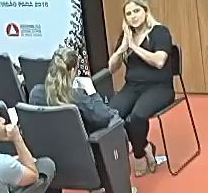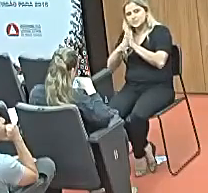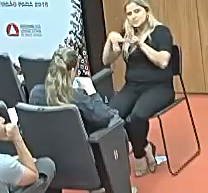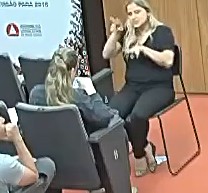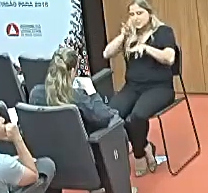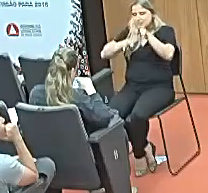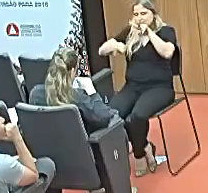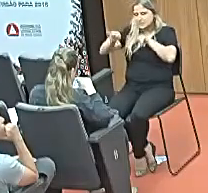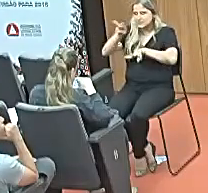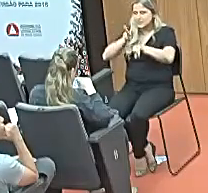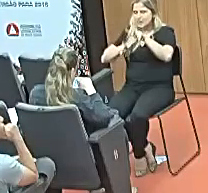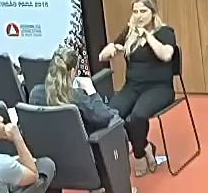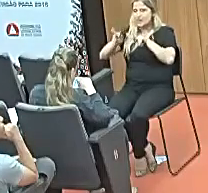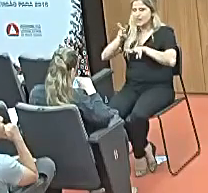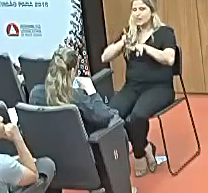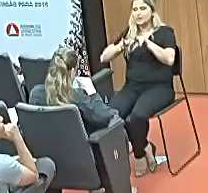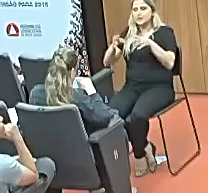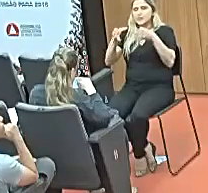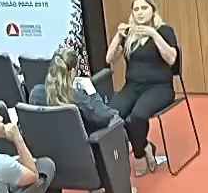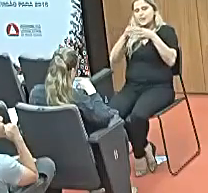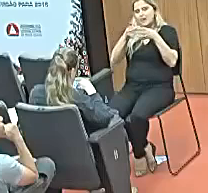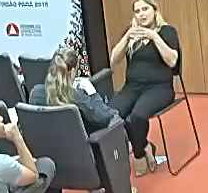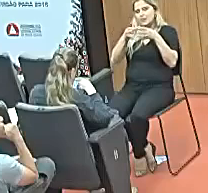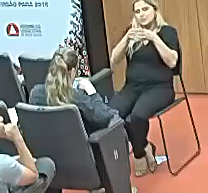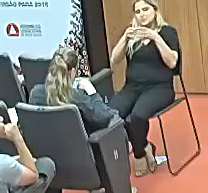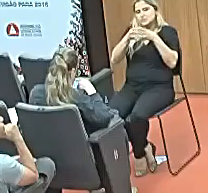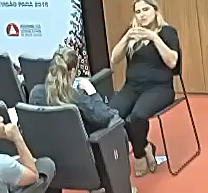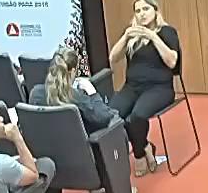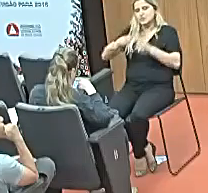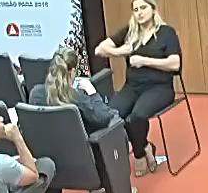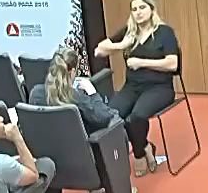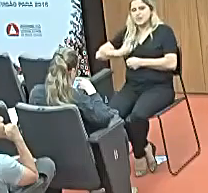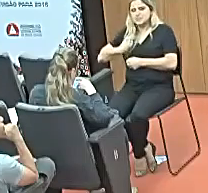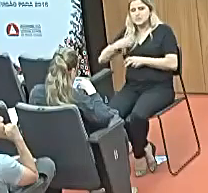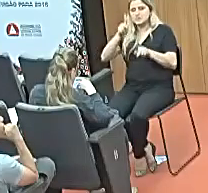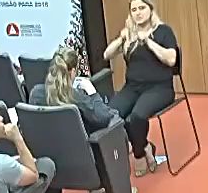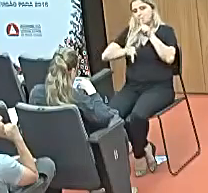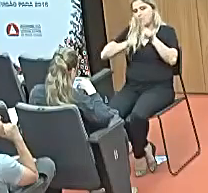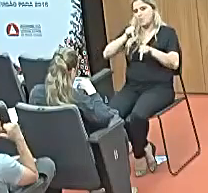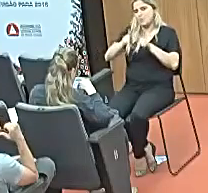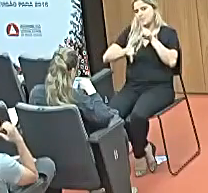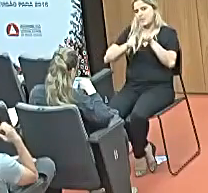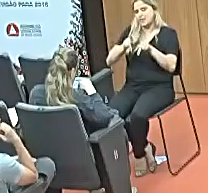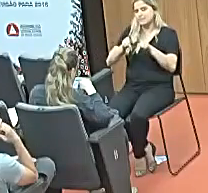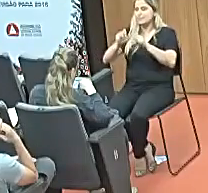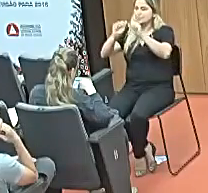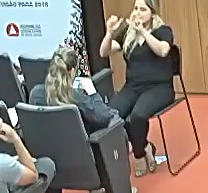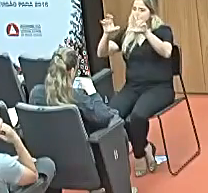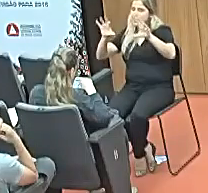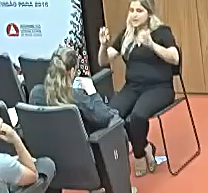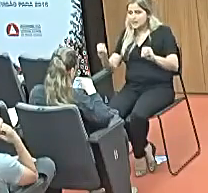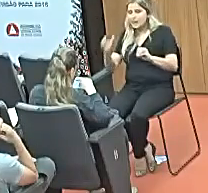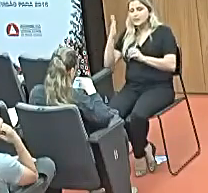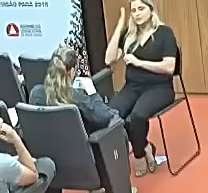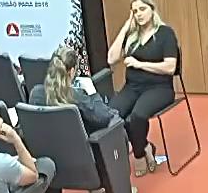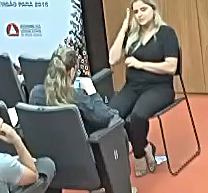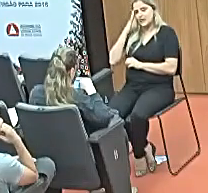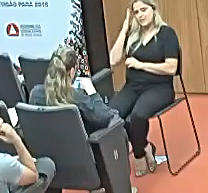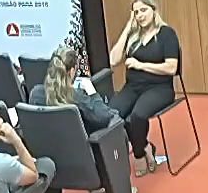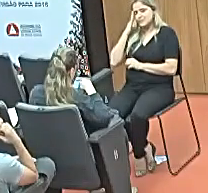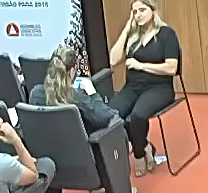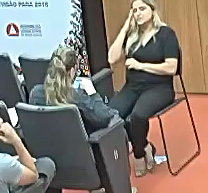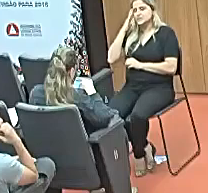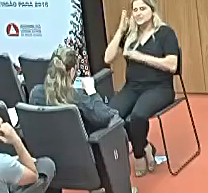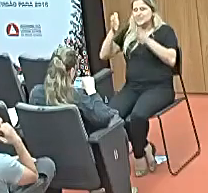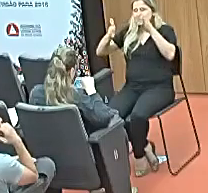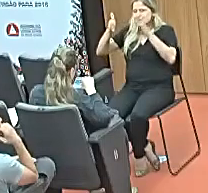analisadas pela comissão de participação popular é lógico também reconhecendo o momento é que